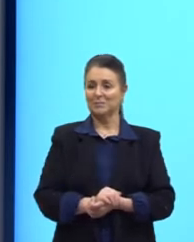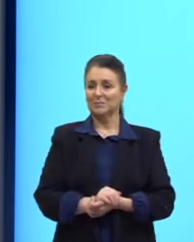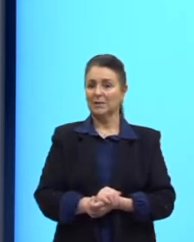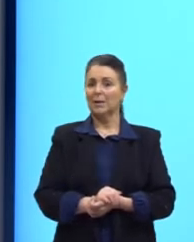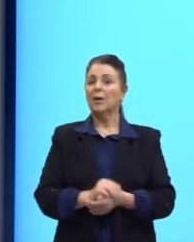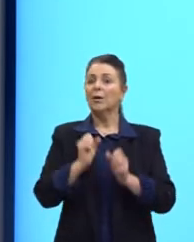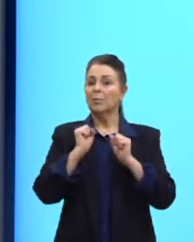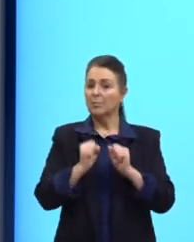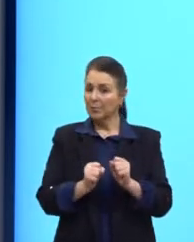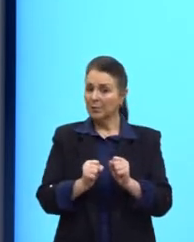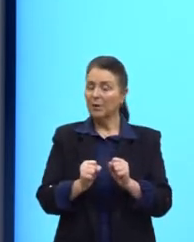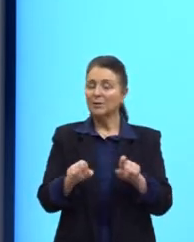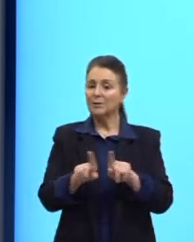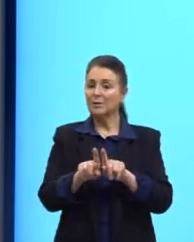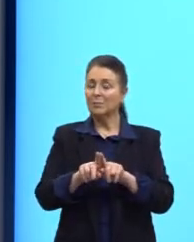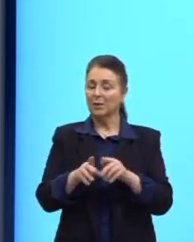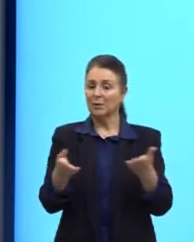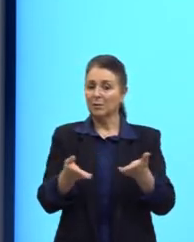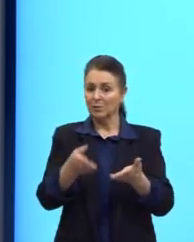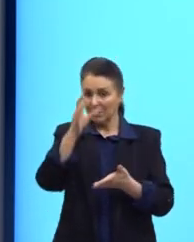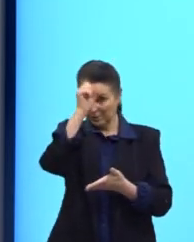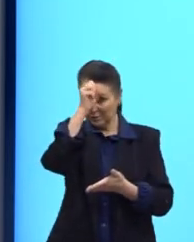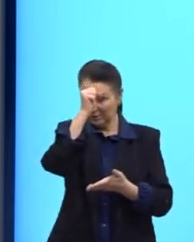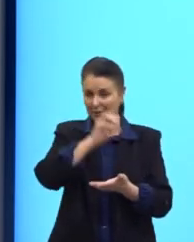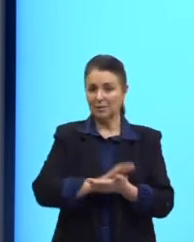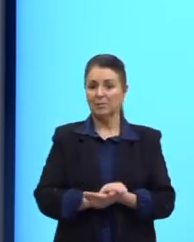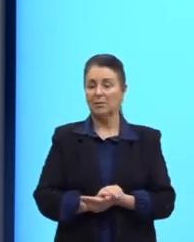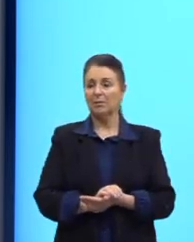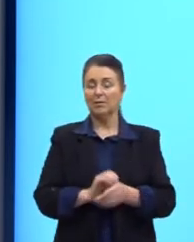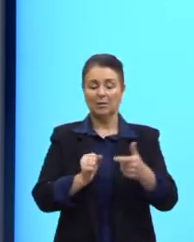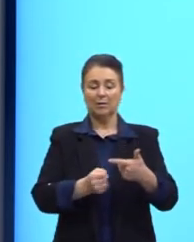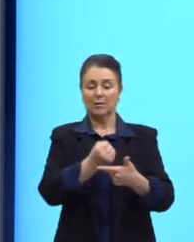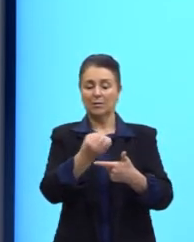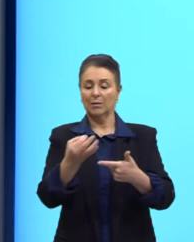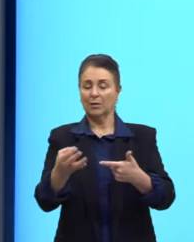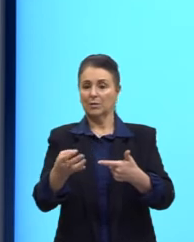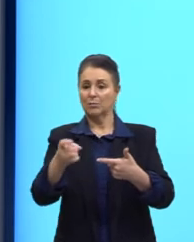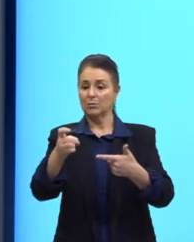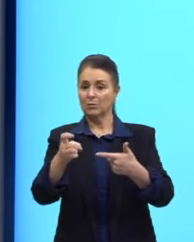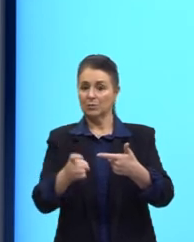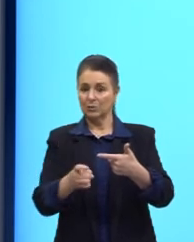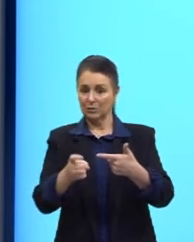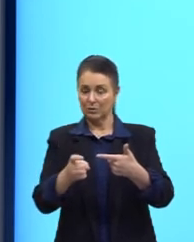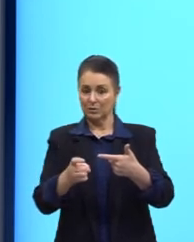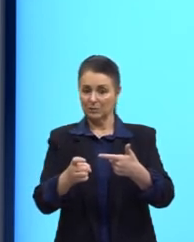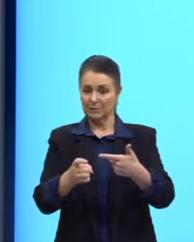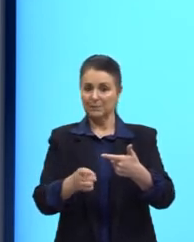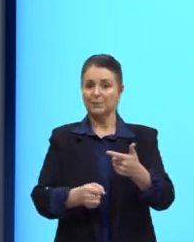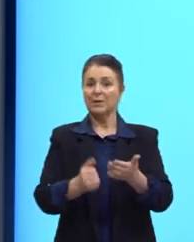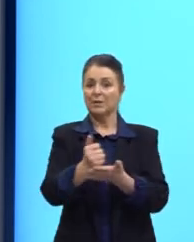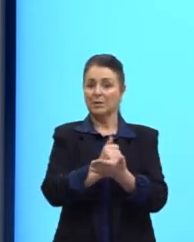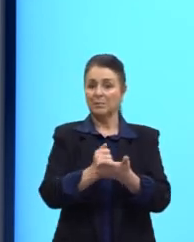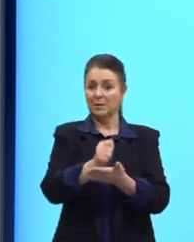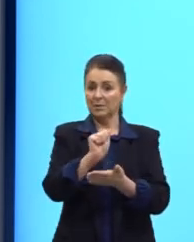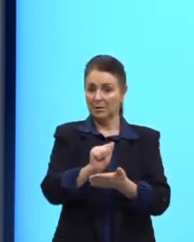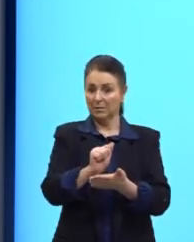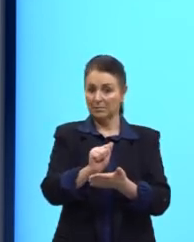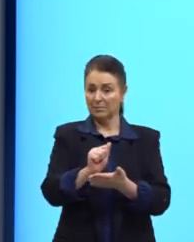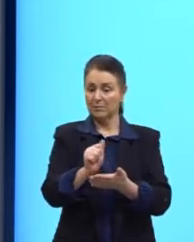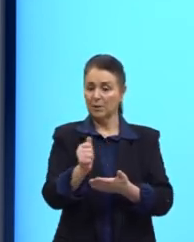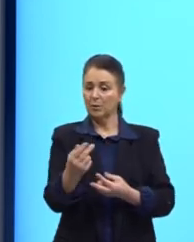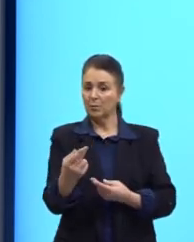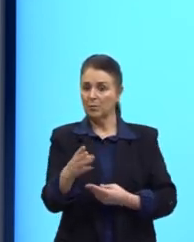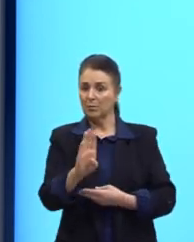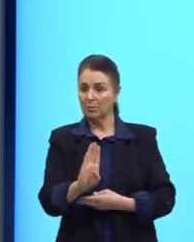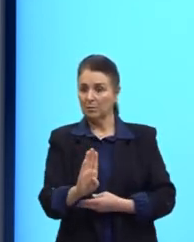caso que a gente vai ver hoje o logaritmo de X na base A é igual a B então nós temos ali o